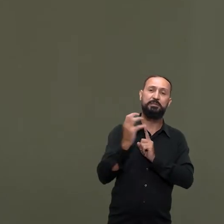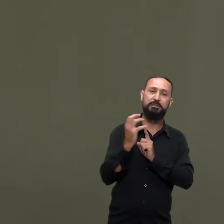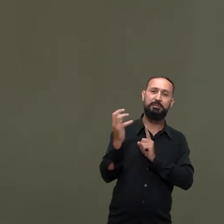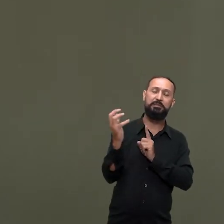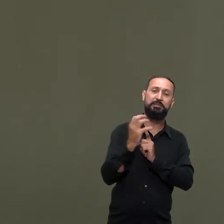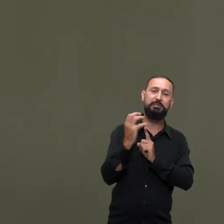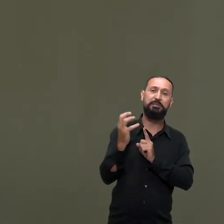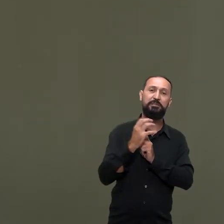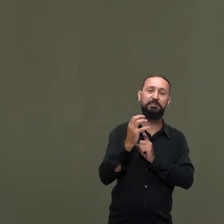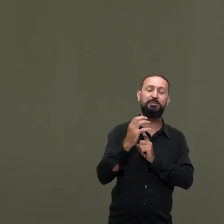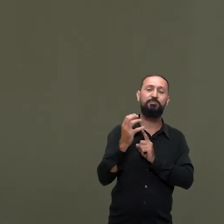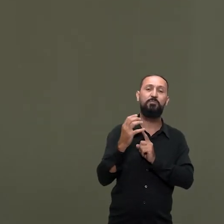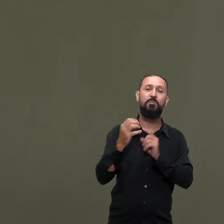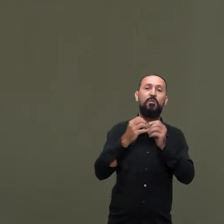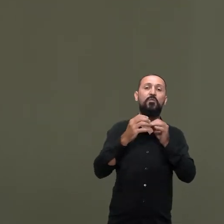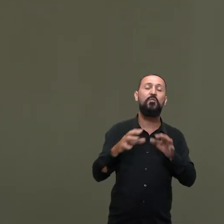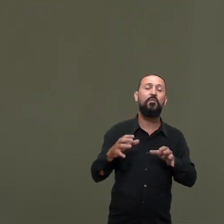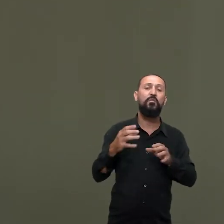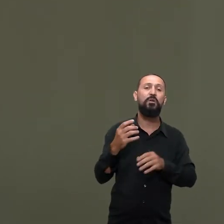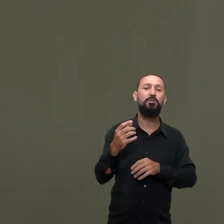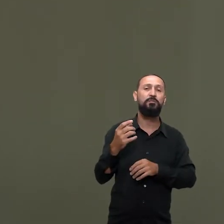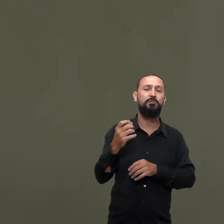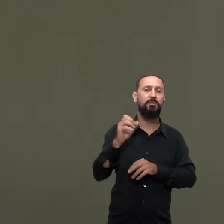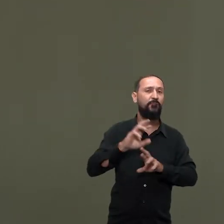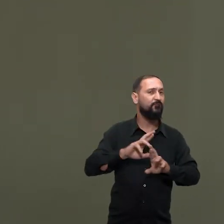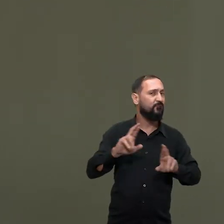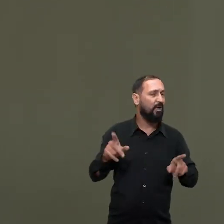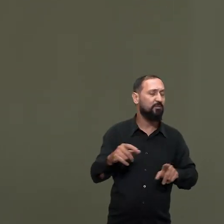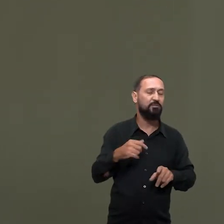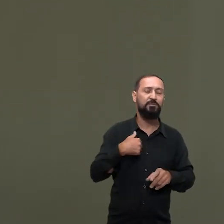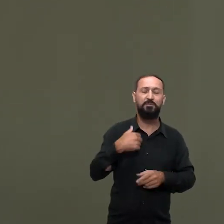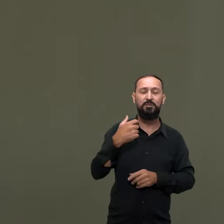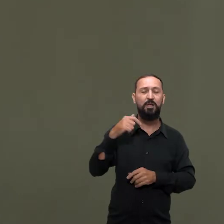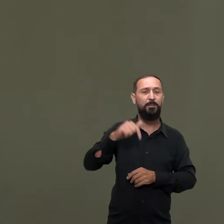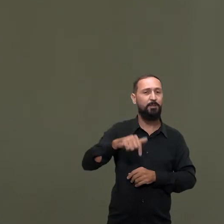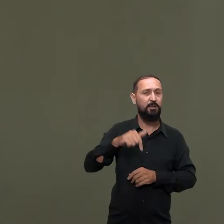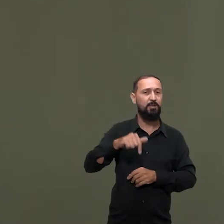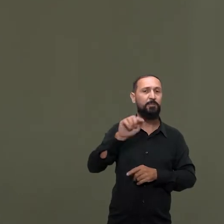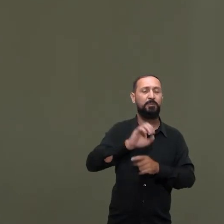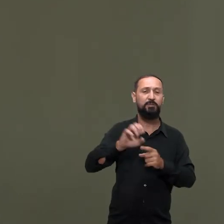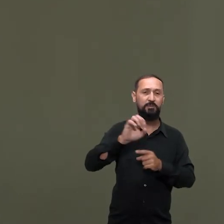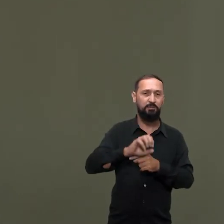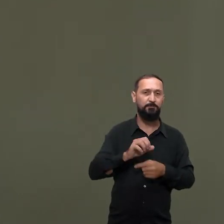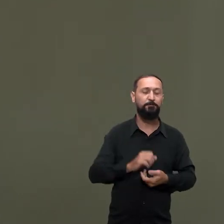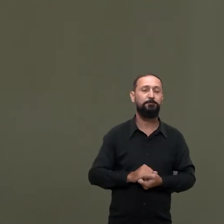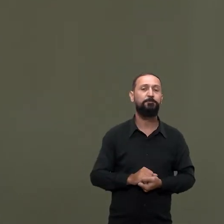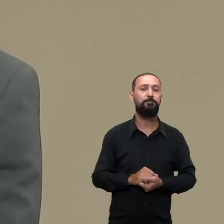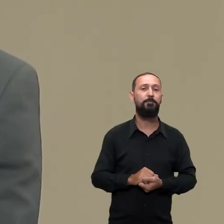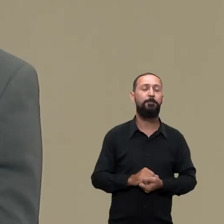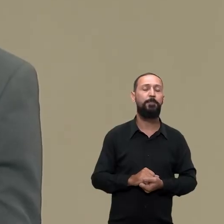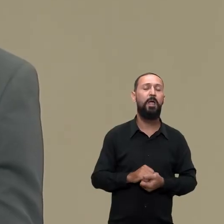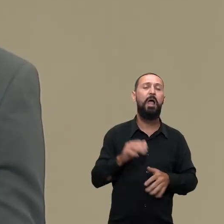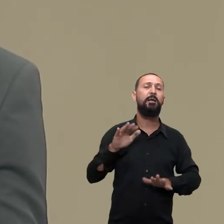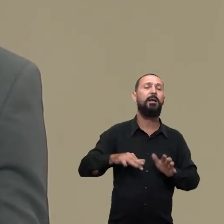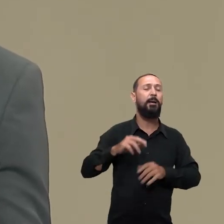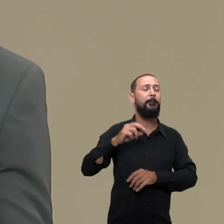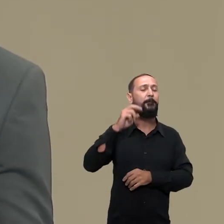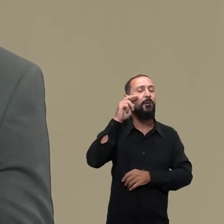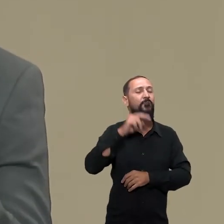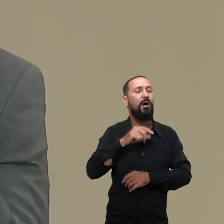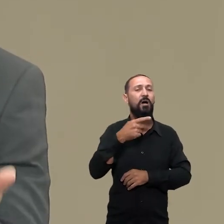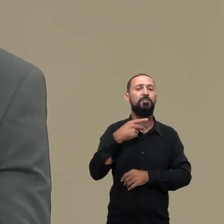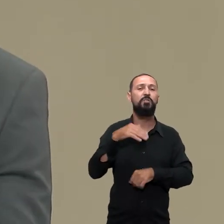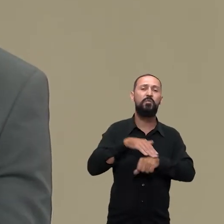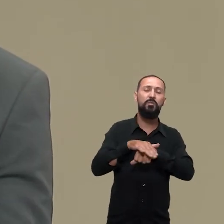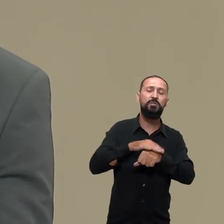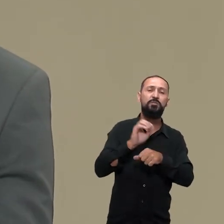implicaria num impacto econômico de dimensões inimagináveis para o Estado. Muitas vezes as pessoas olham, a